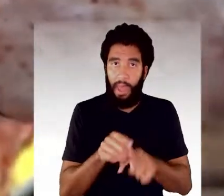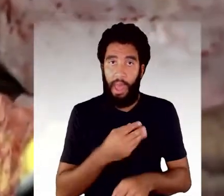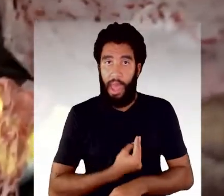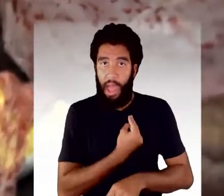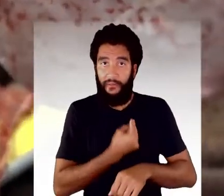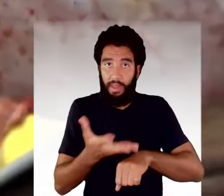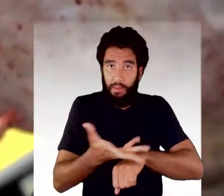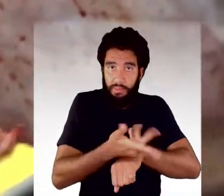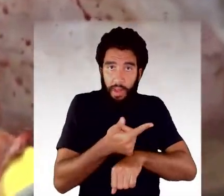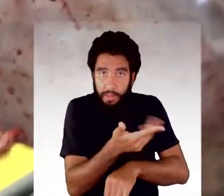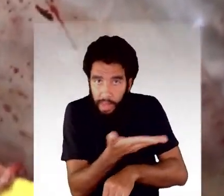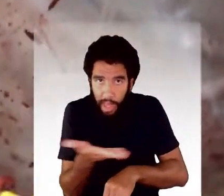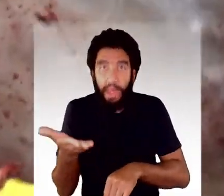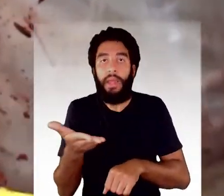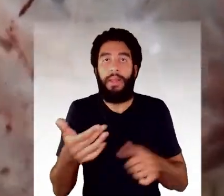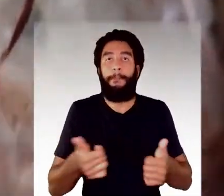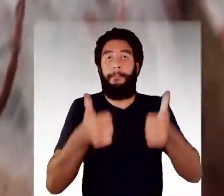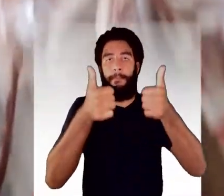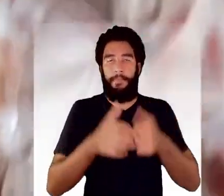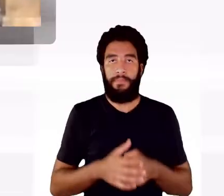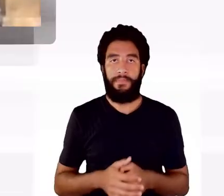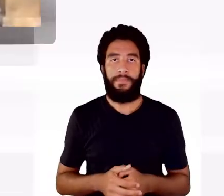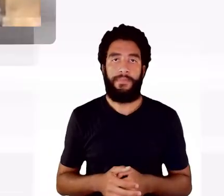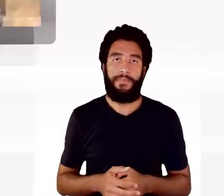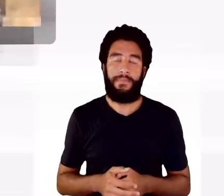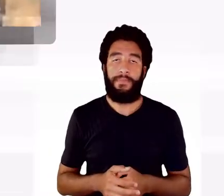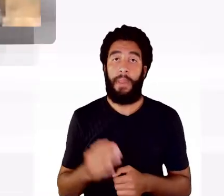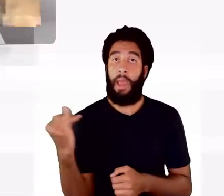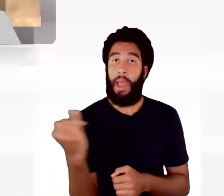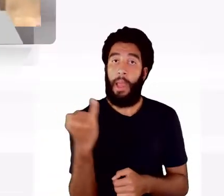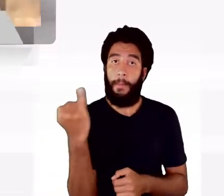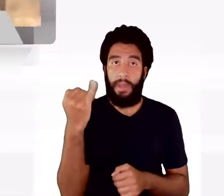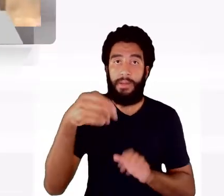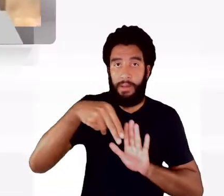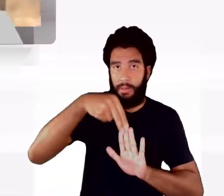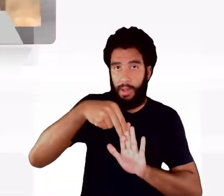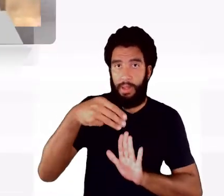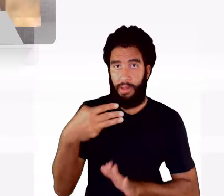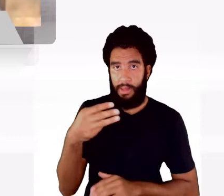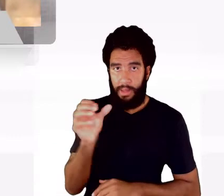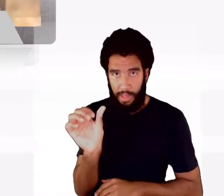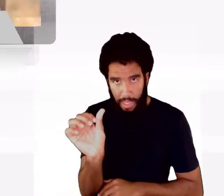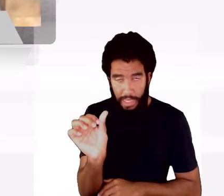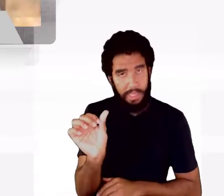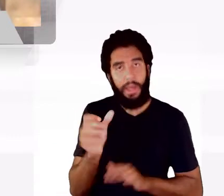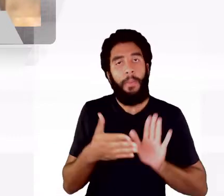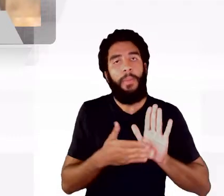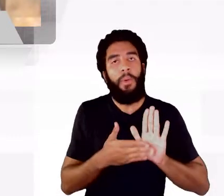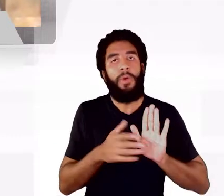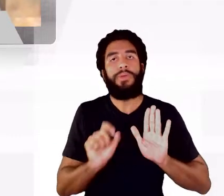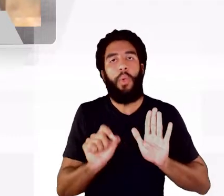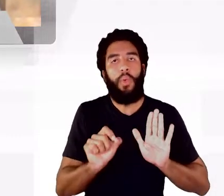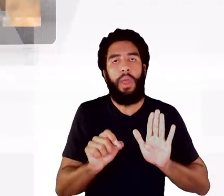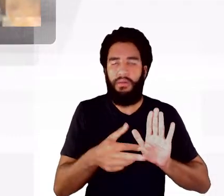e melhorar a qualidade de vida dos trabalhadores. E a importância fundamental da NR36,